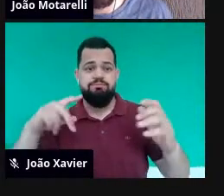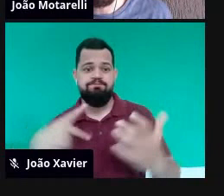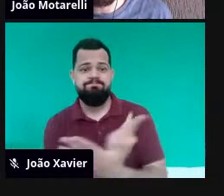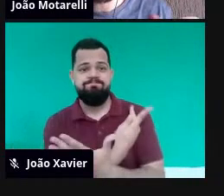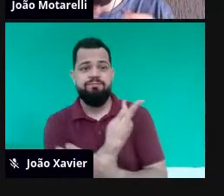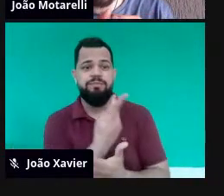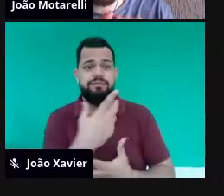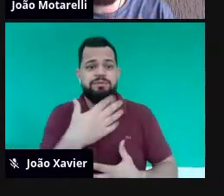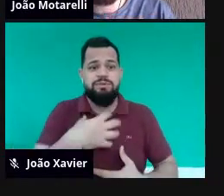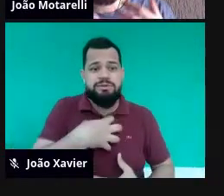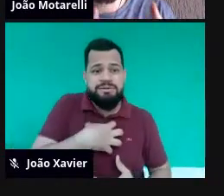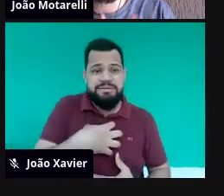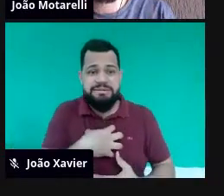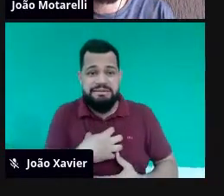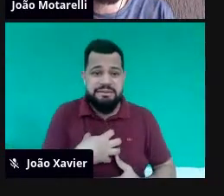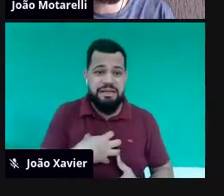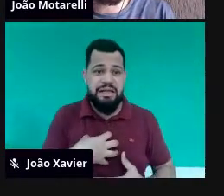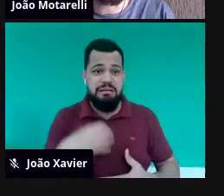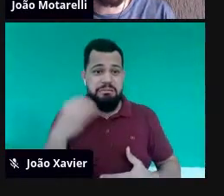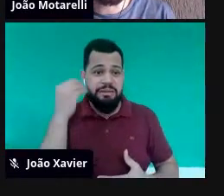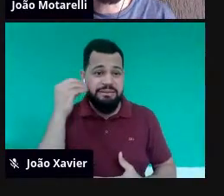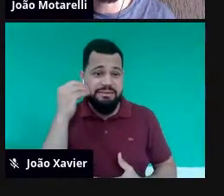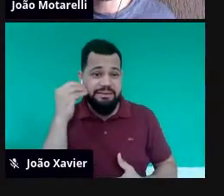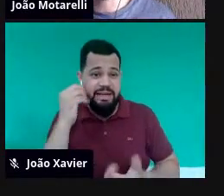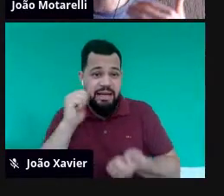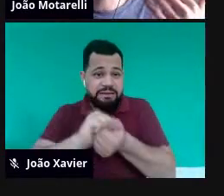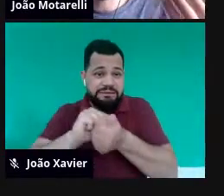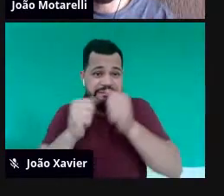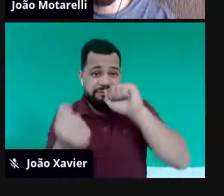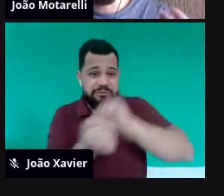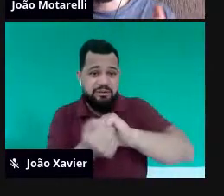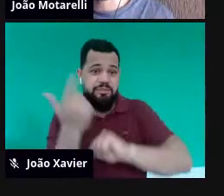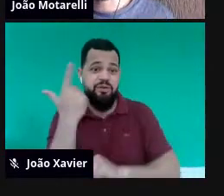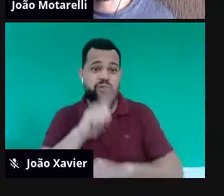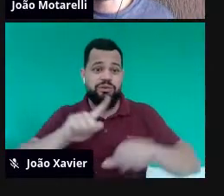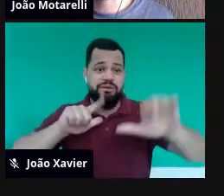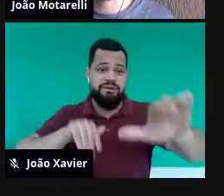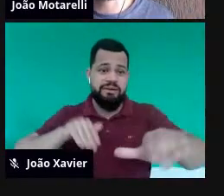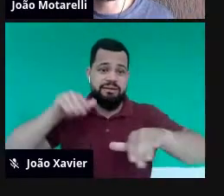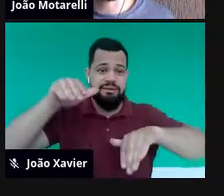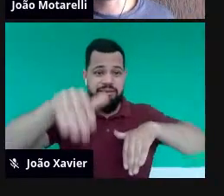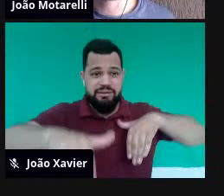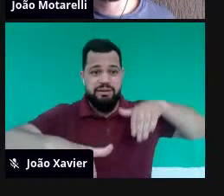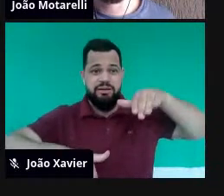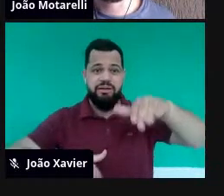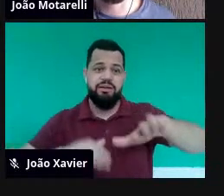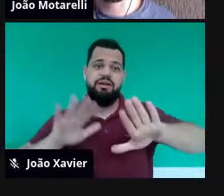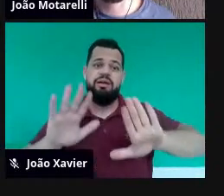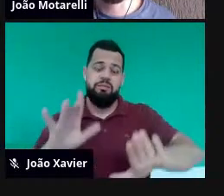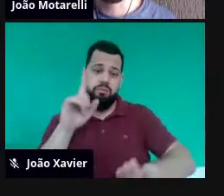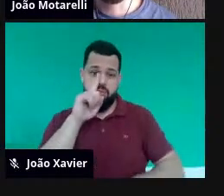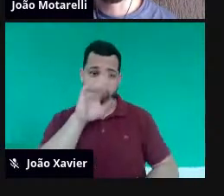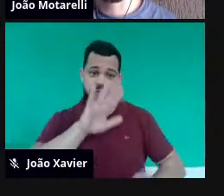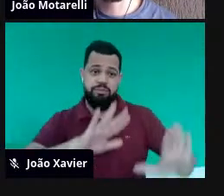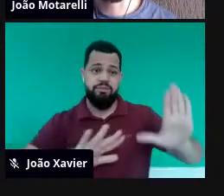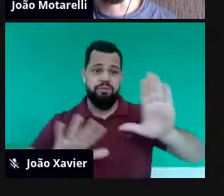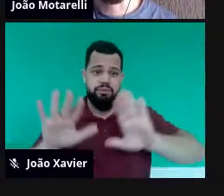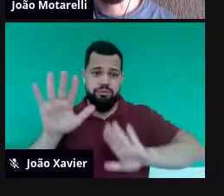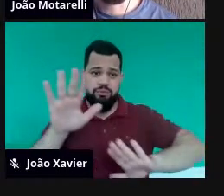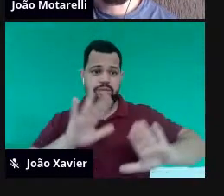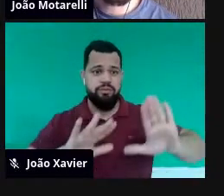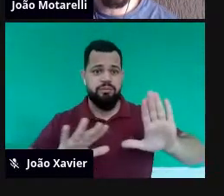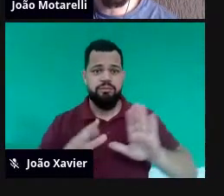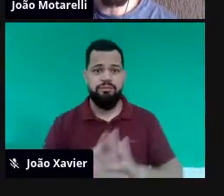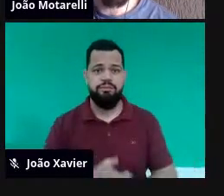tentar se encaixar dentro daquela prática esportiva, né, e aí, sendo um fator de risco justamente para o